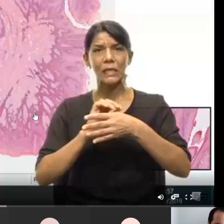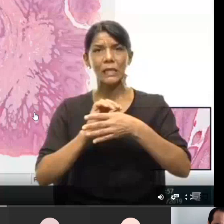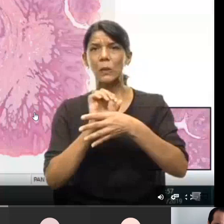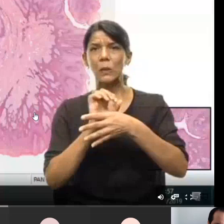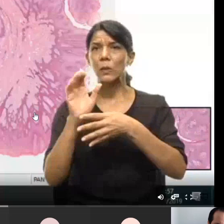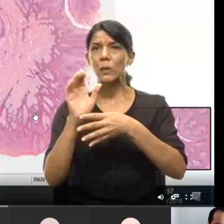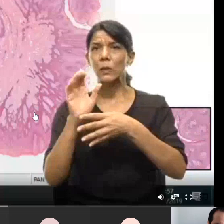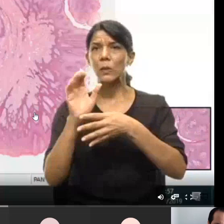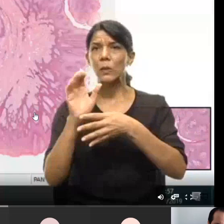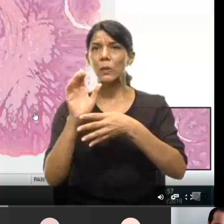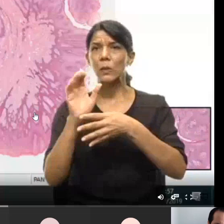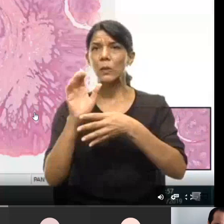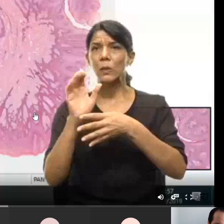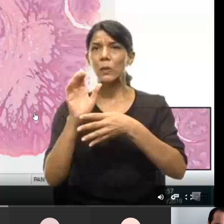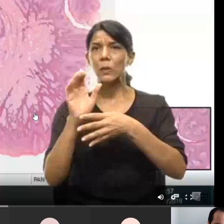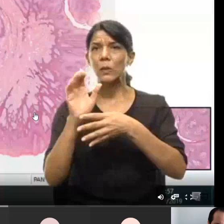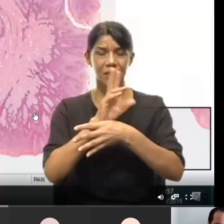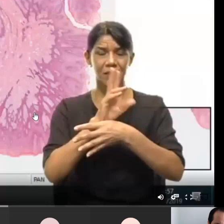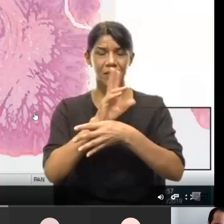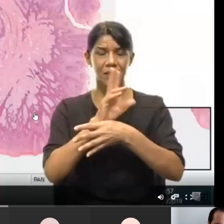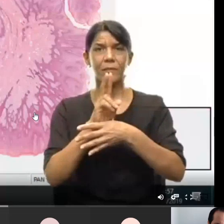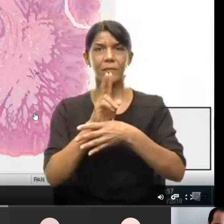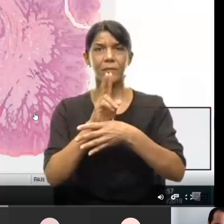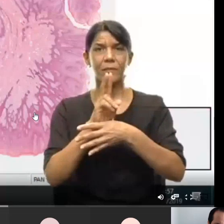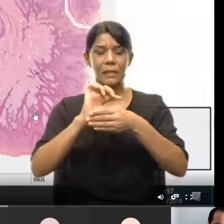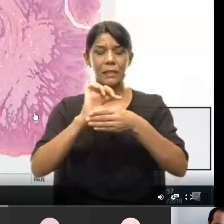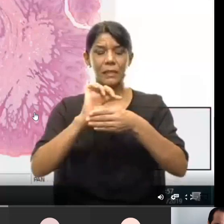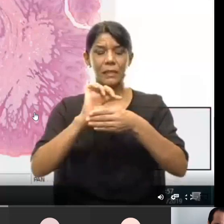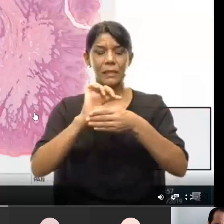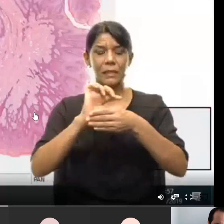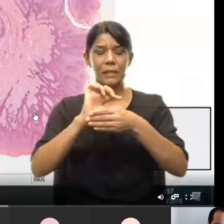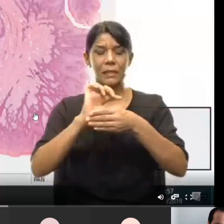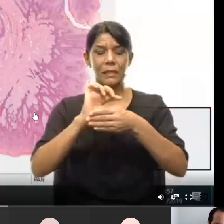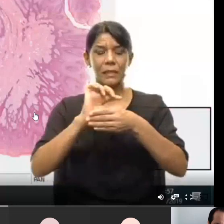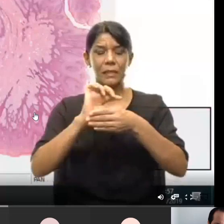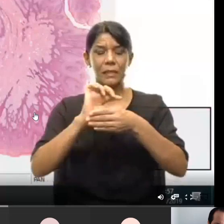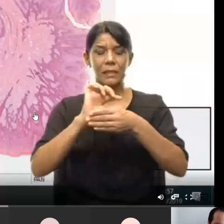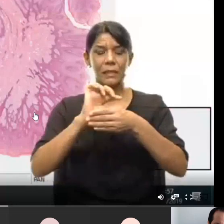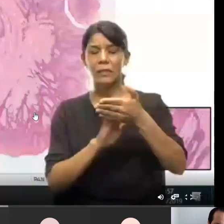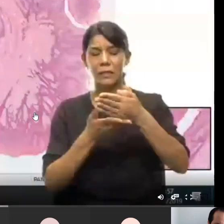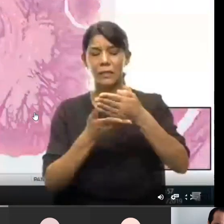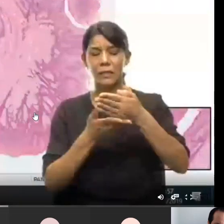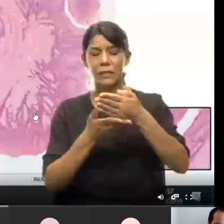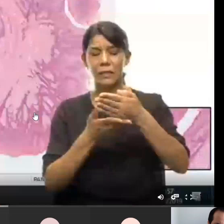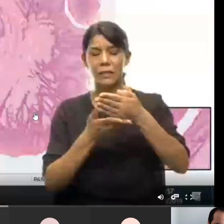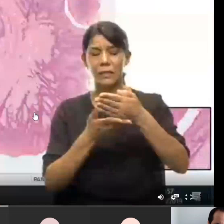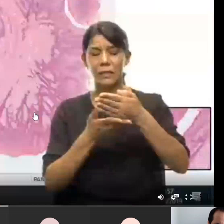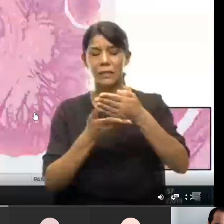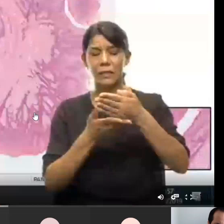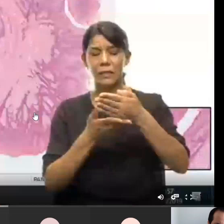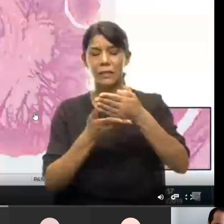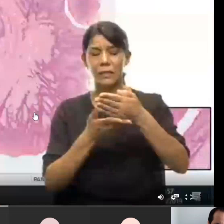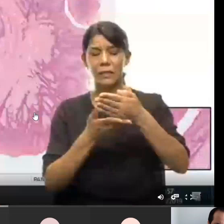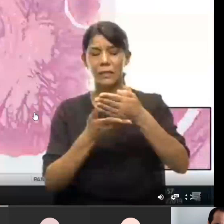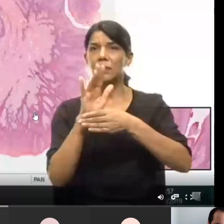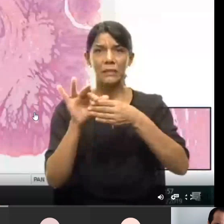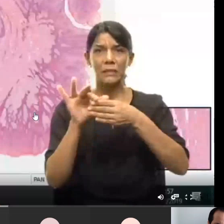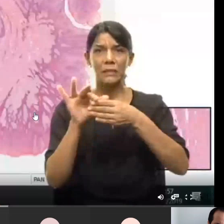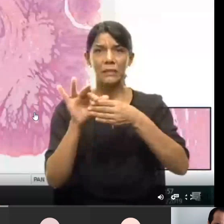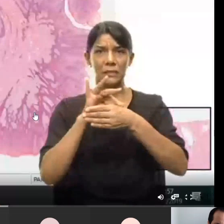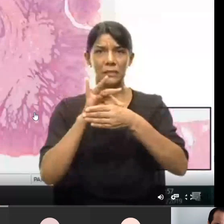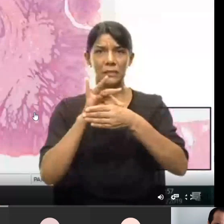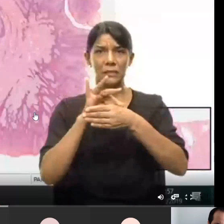nós falamos. Verifique aqui, olha essa crista bem grande, aqui uma crista um pouco menor. E nós